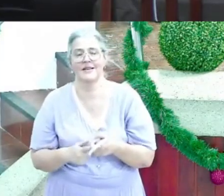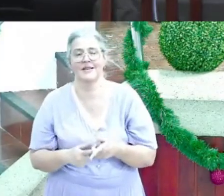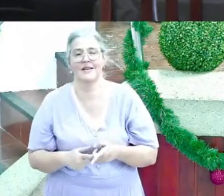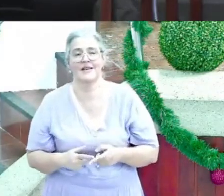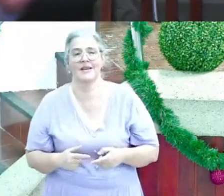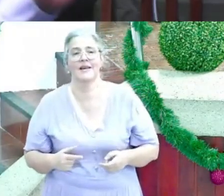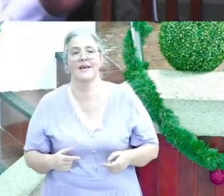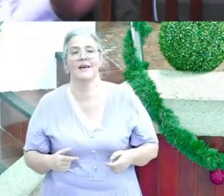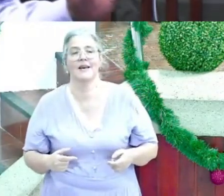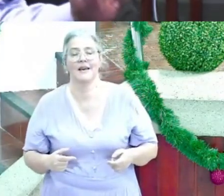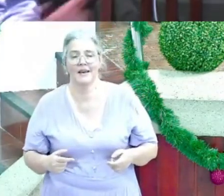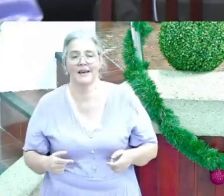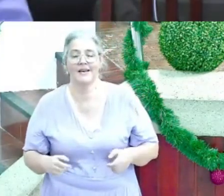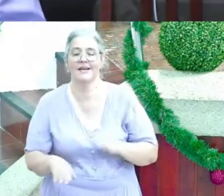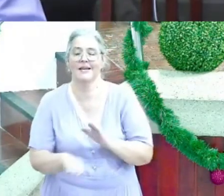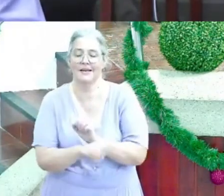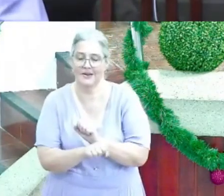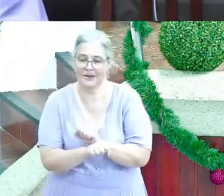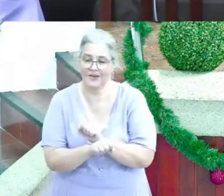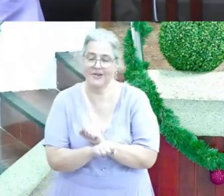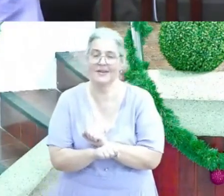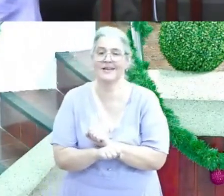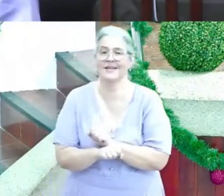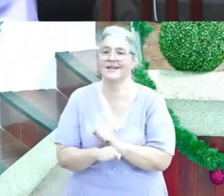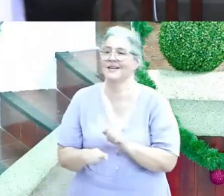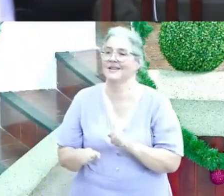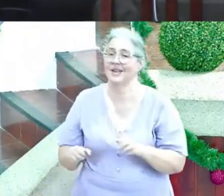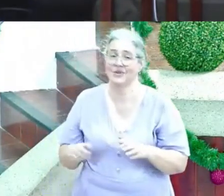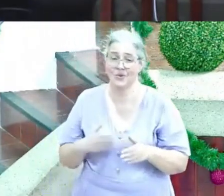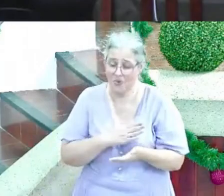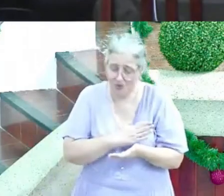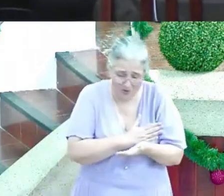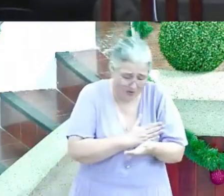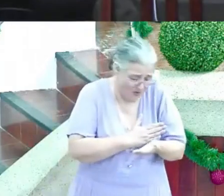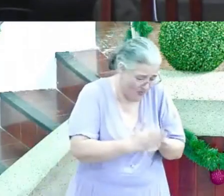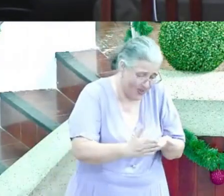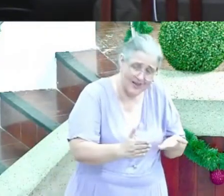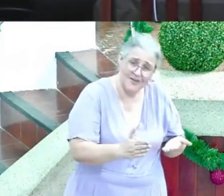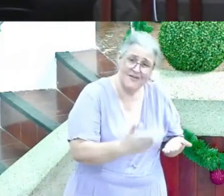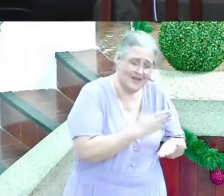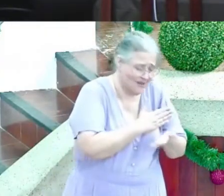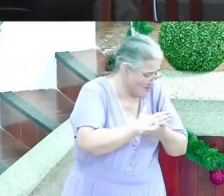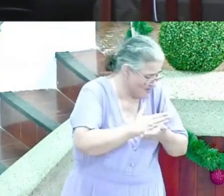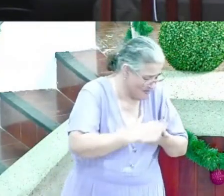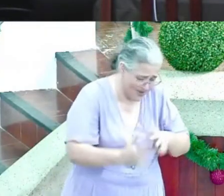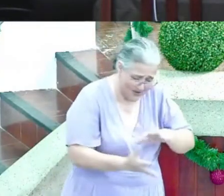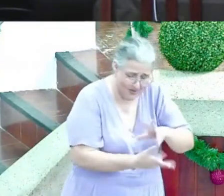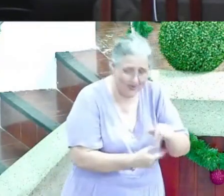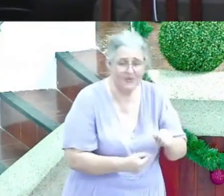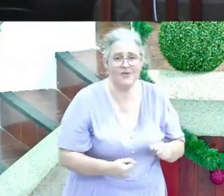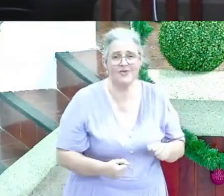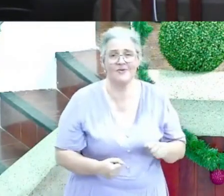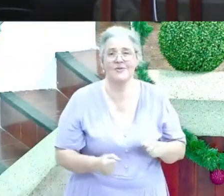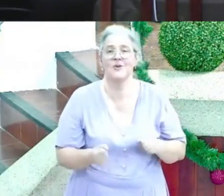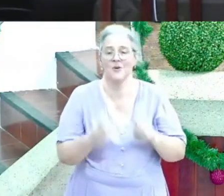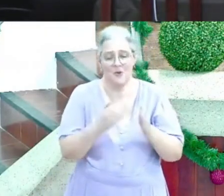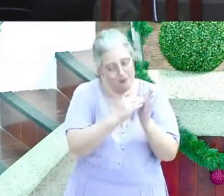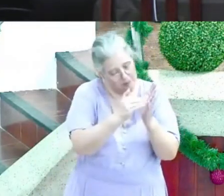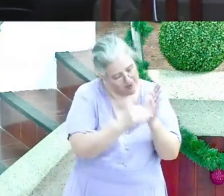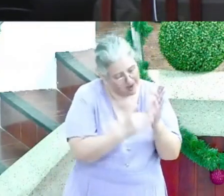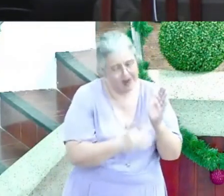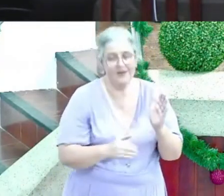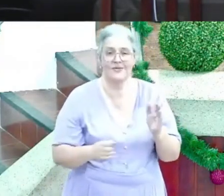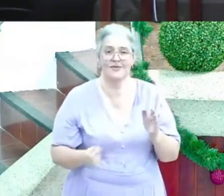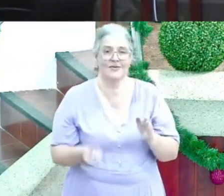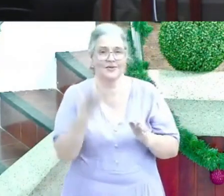estabelecido desde antes da fundação do mundo, desde a eternidade. Que plano é esse?